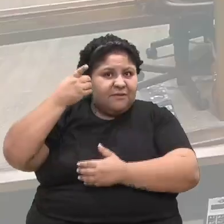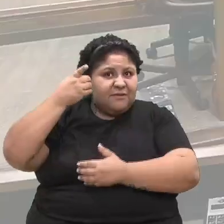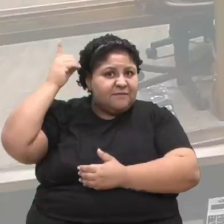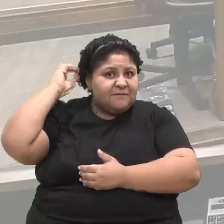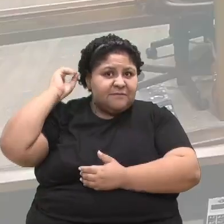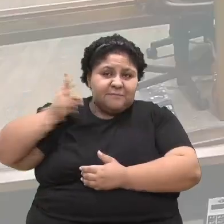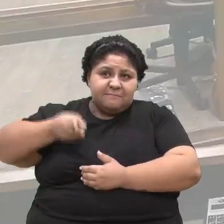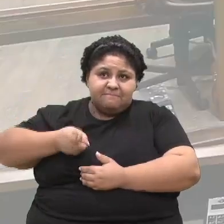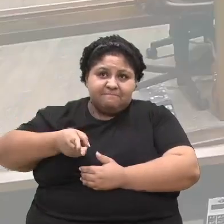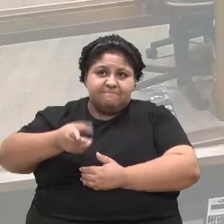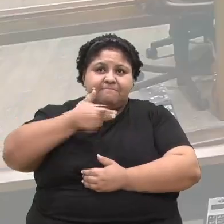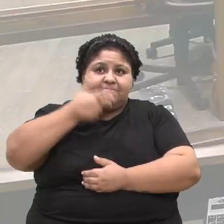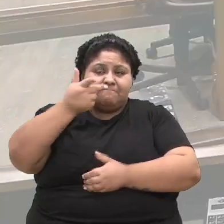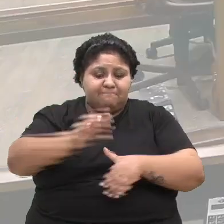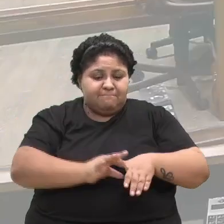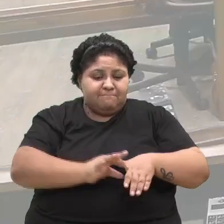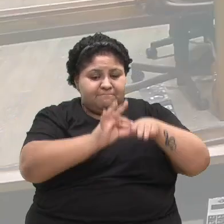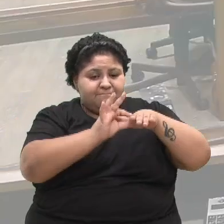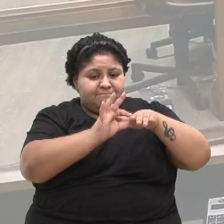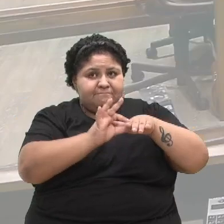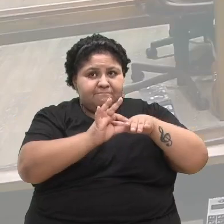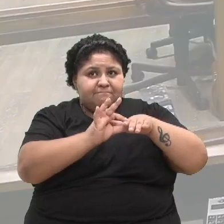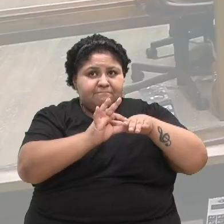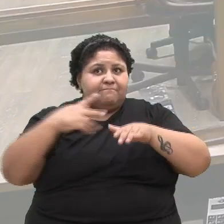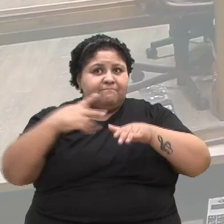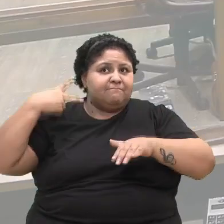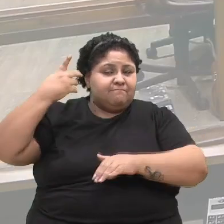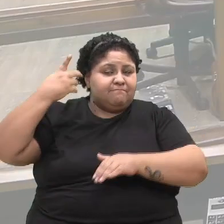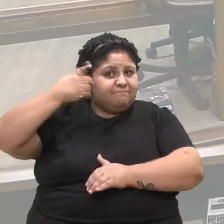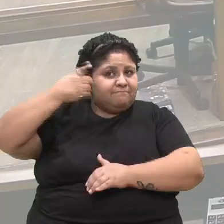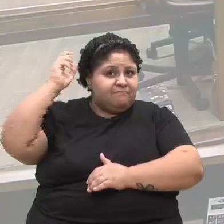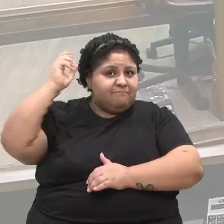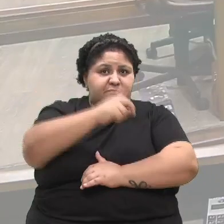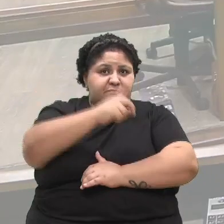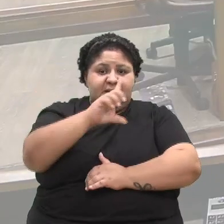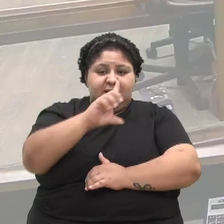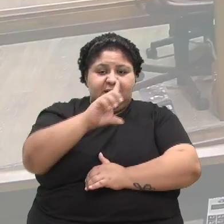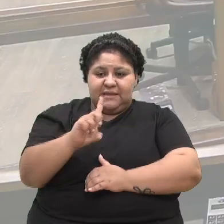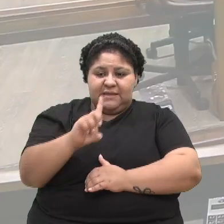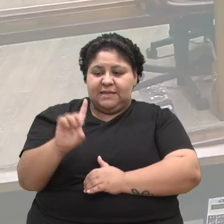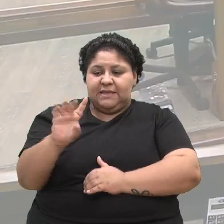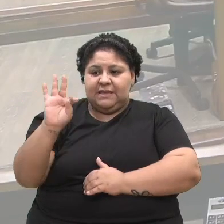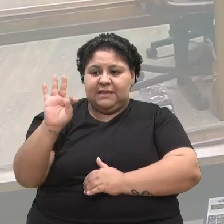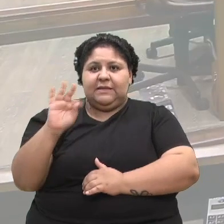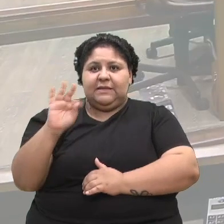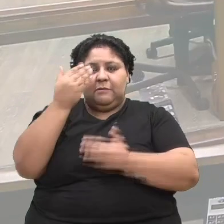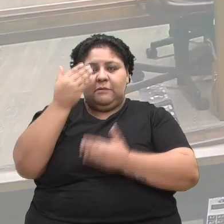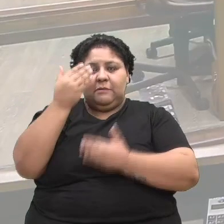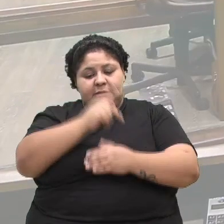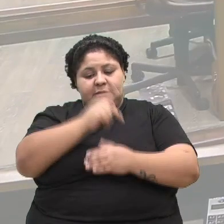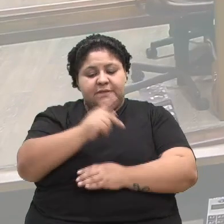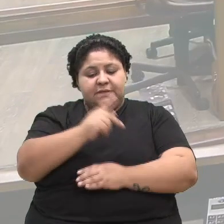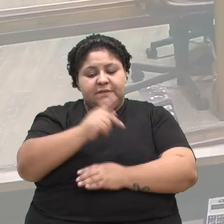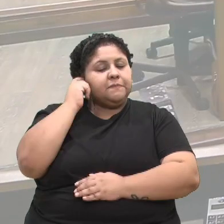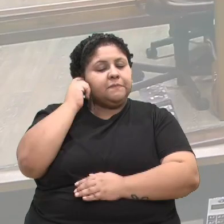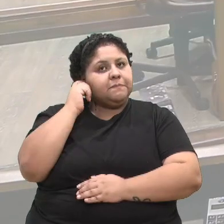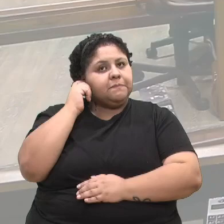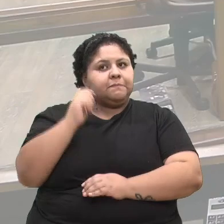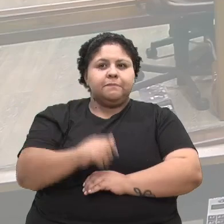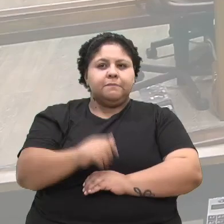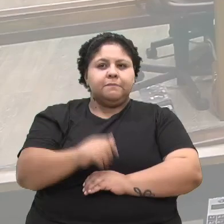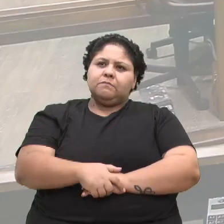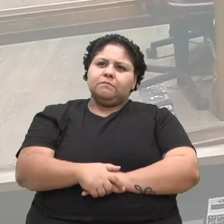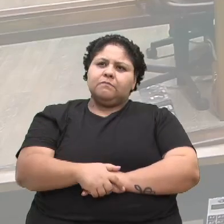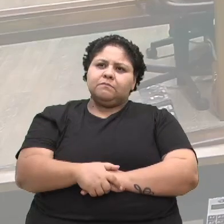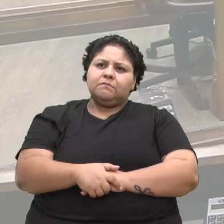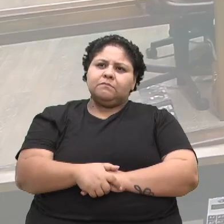em declaração de líder o vereador Lucas Gil, bancada do PDT. Obrigado, presidente. Colega Rose. Eu também